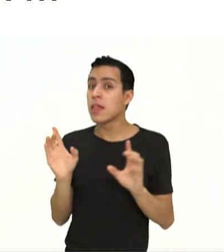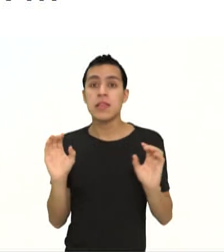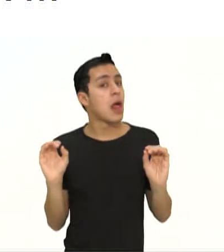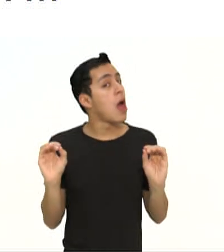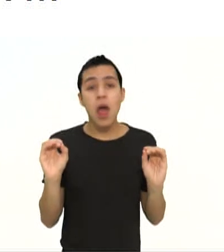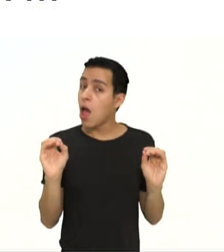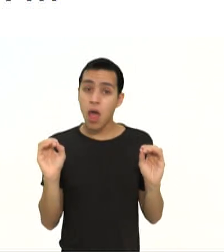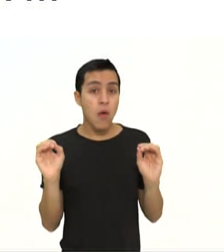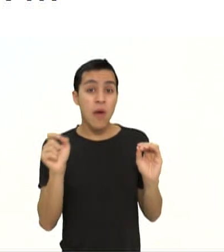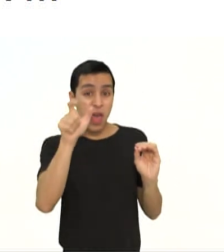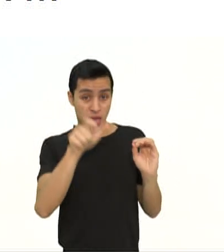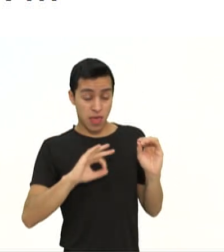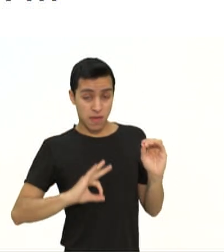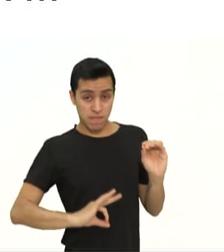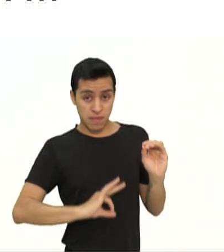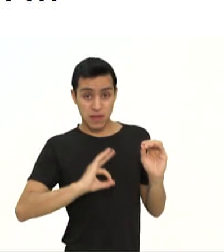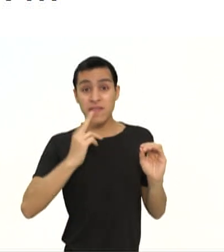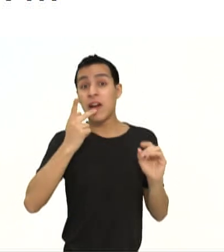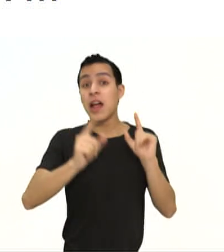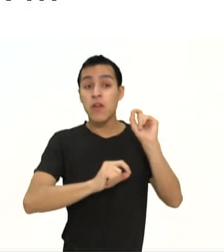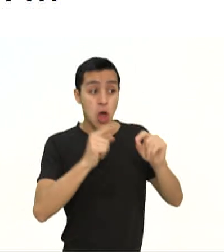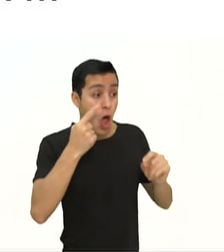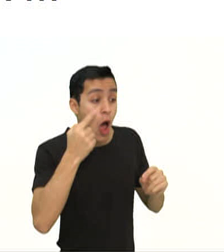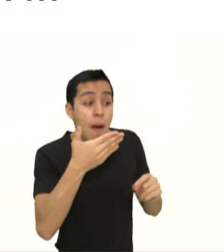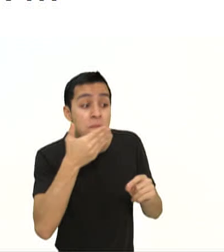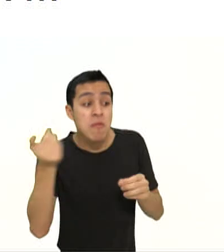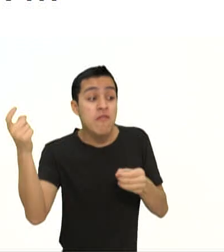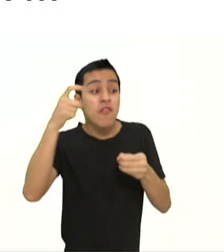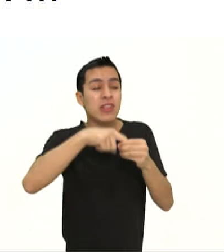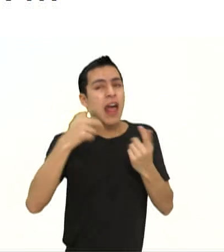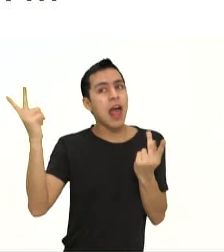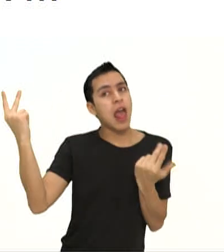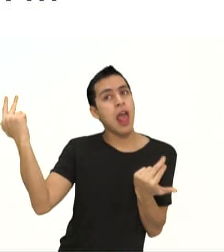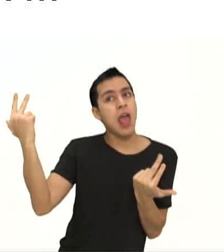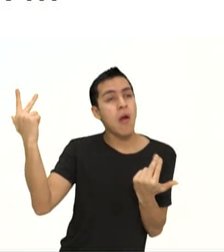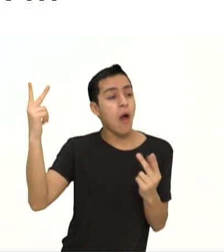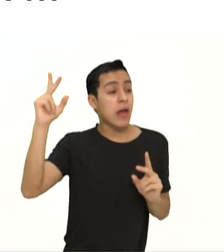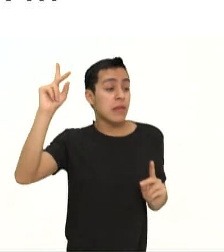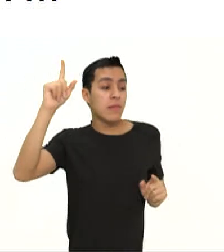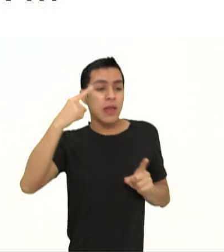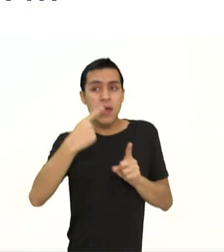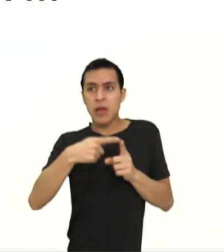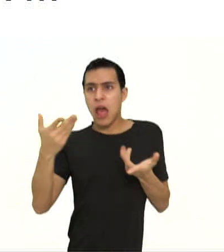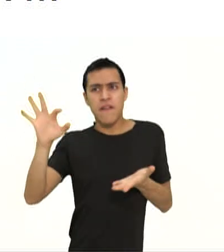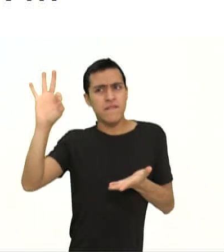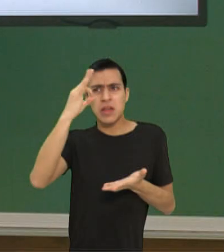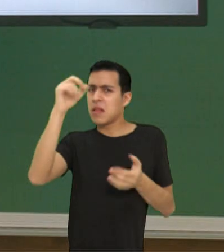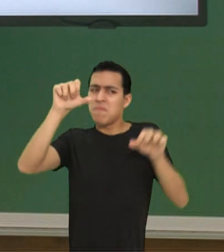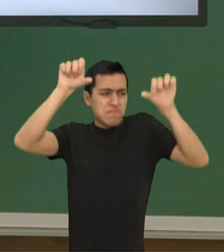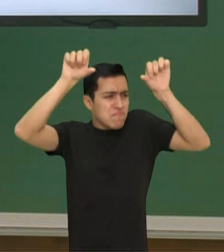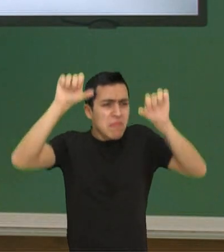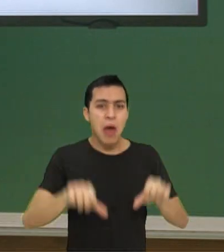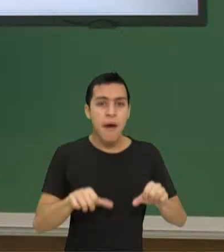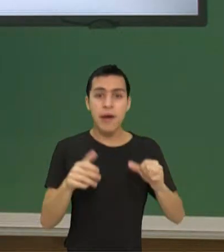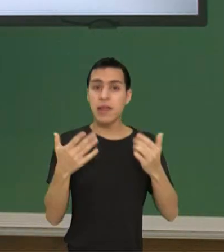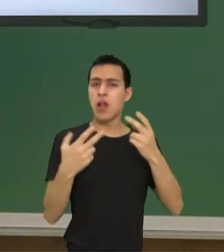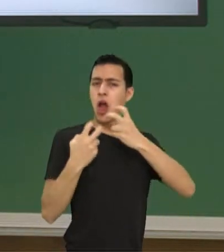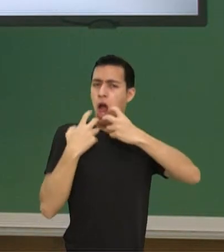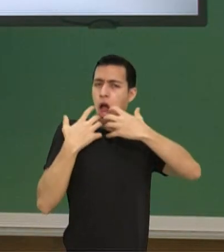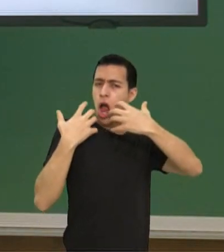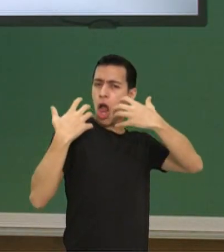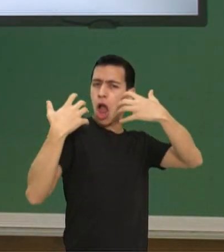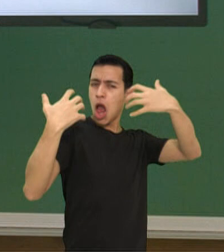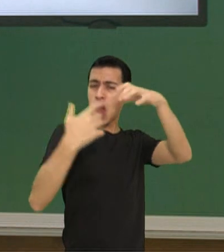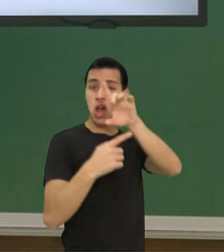falando, olha, melhor a gente voltar como era na Espanha, porque agora piorou. Então, um grande grito de Dolores,